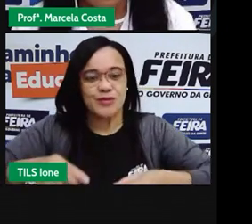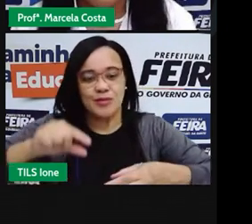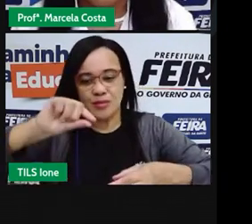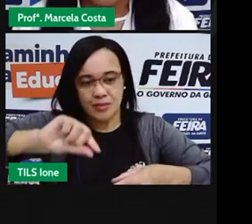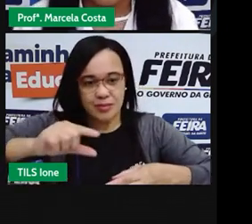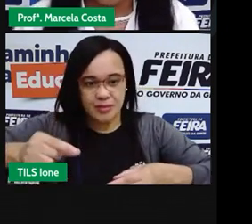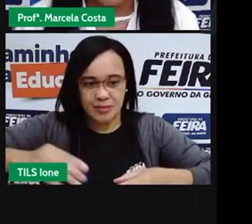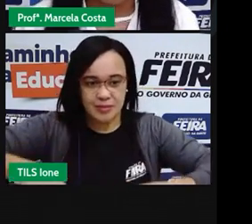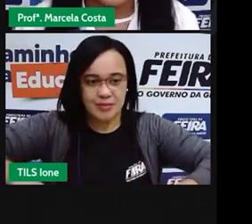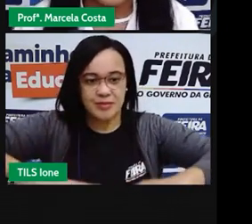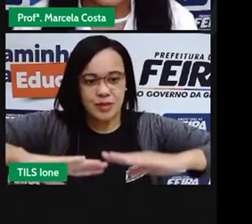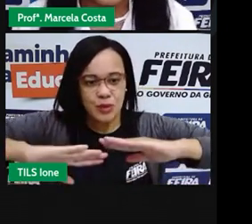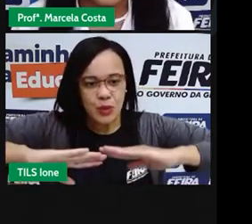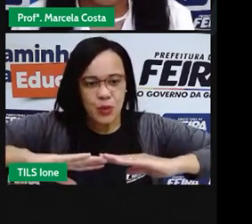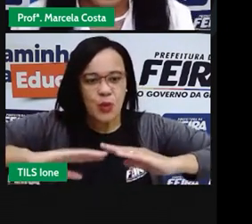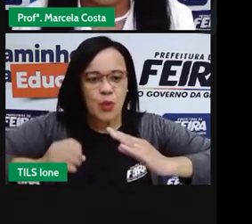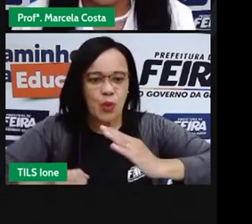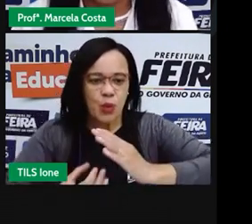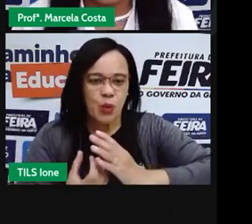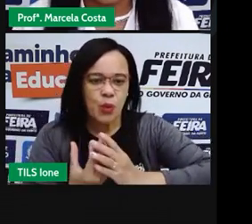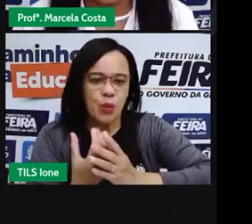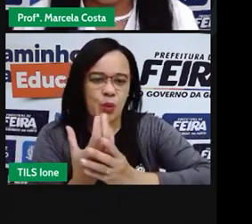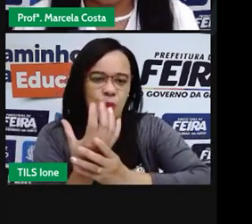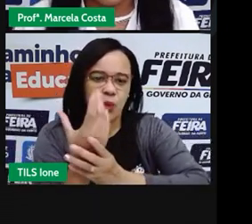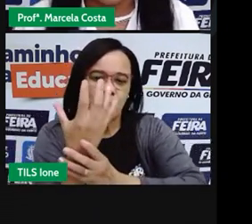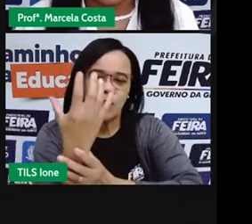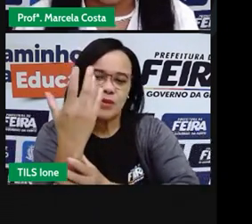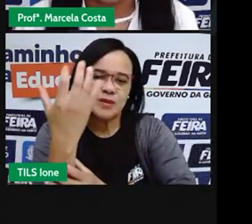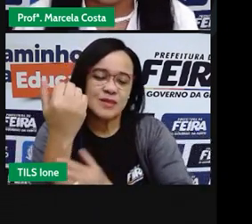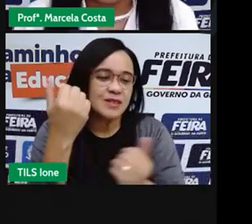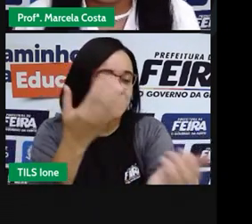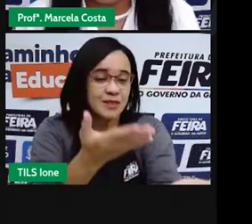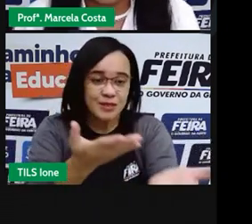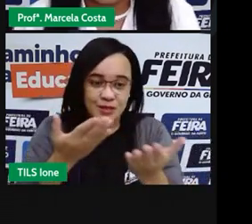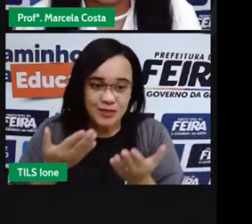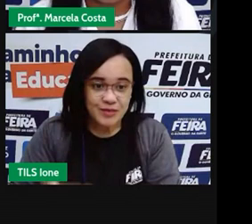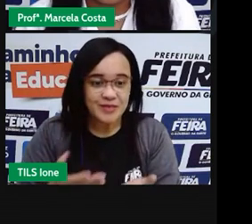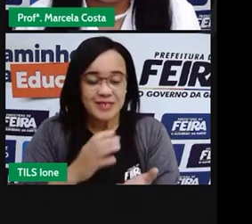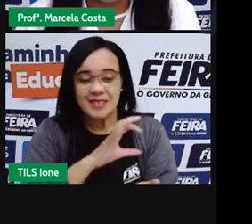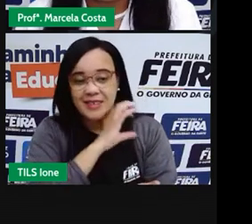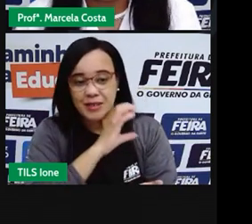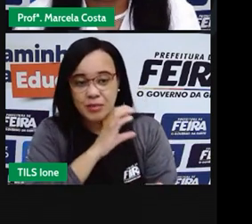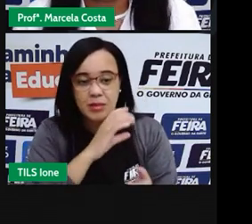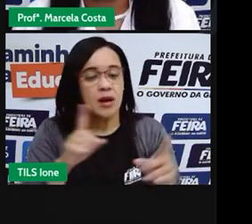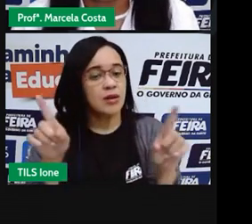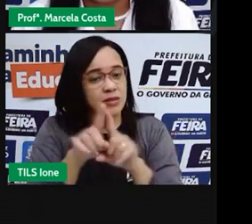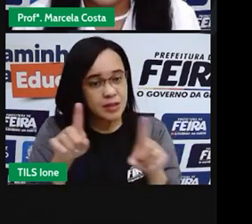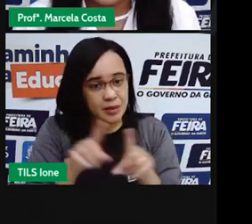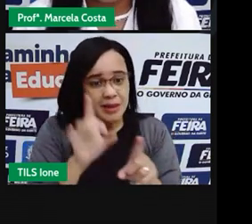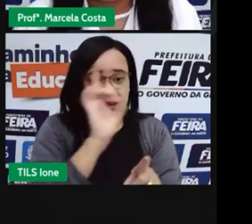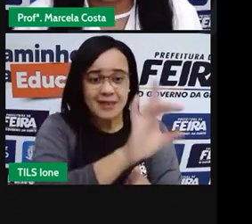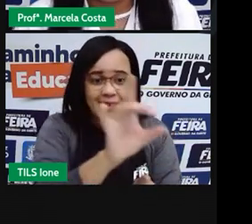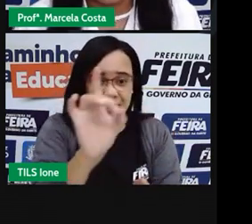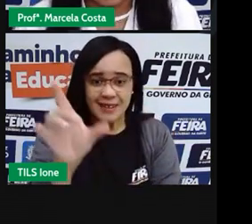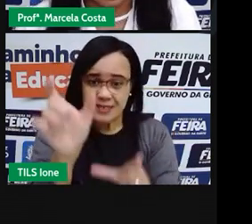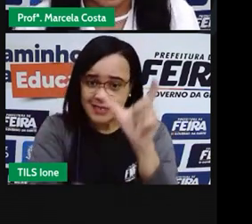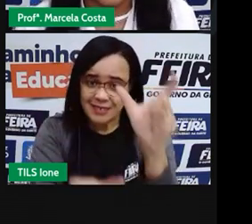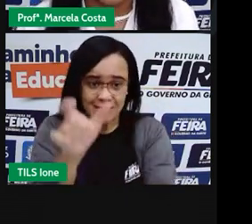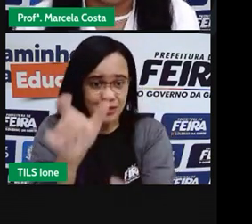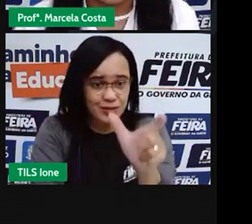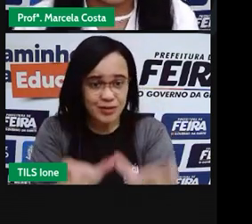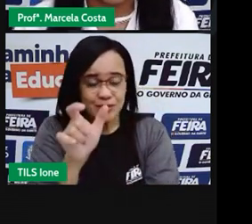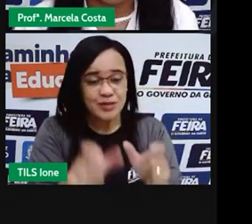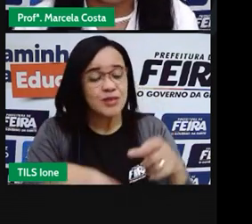só para aqueles animais, mas para a gente também, nos sensibilizando para a importância de cuidar da Mata